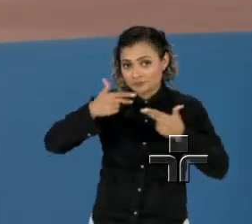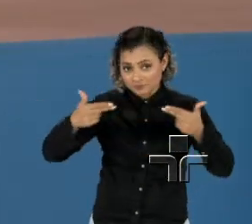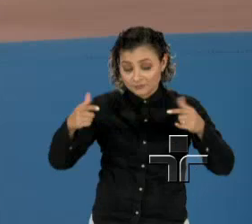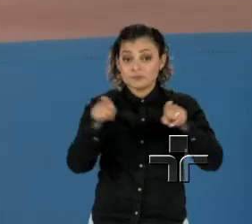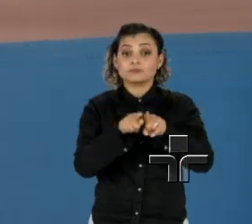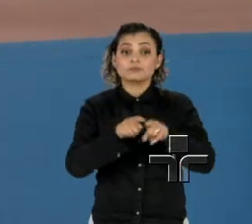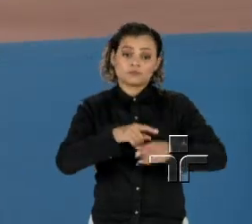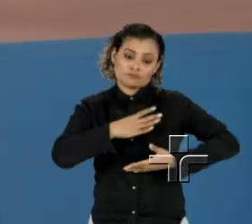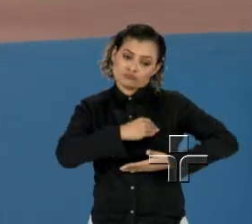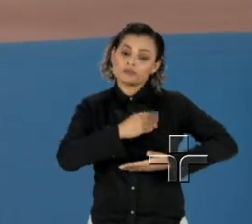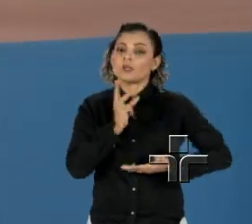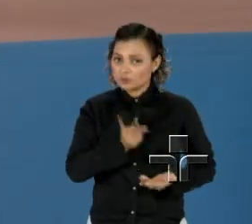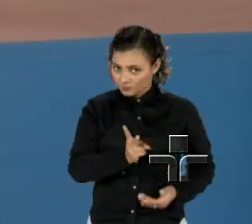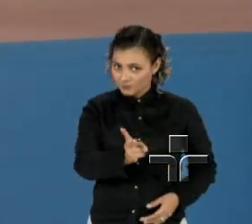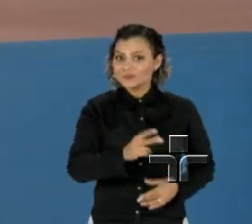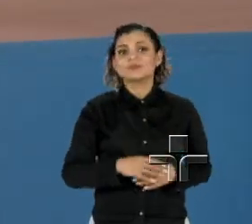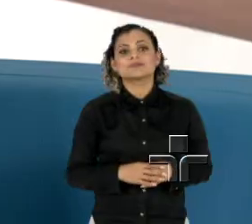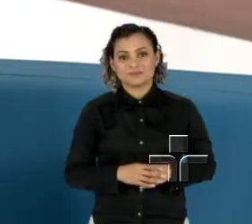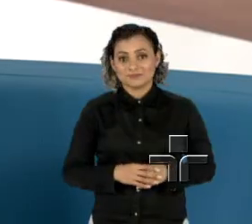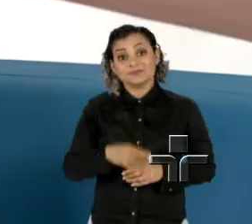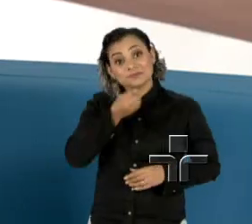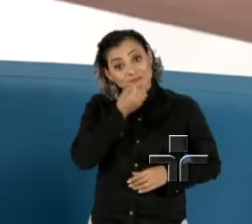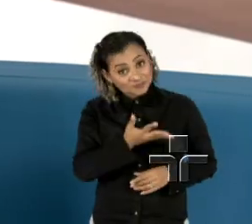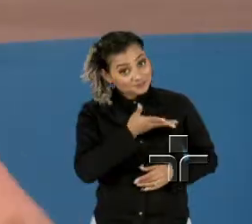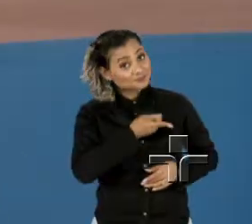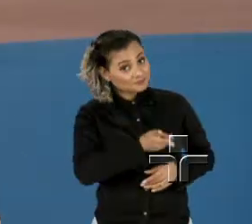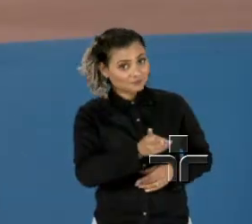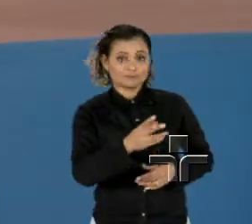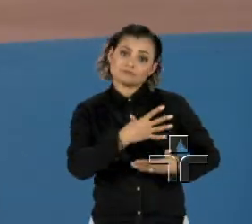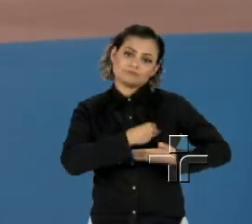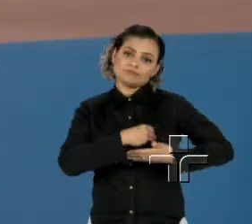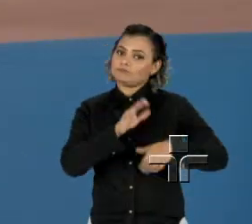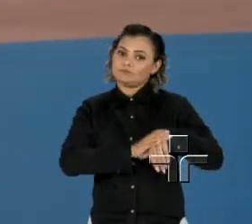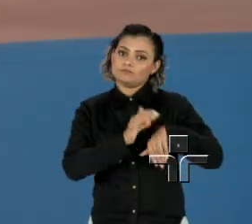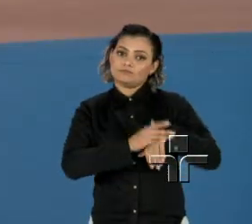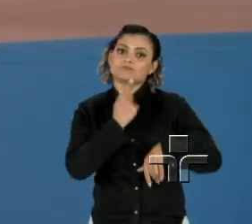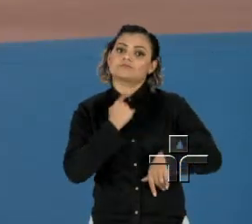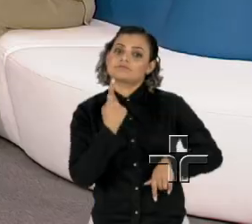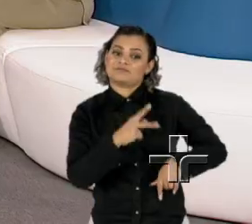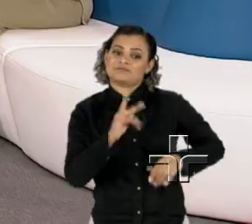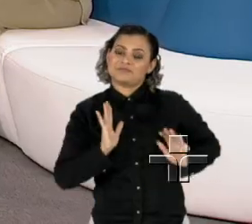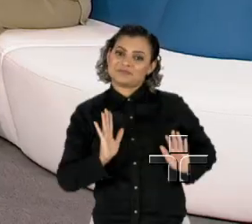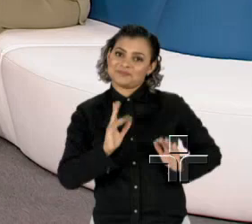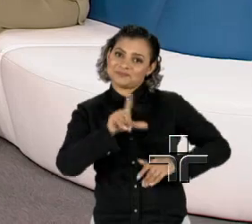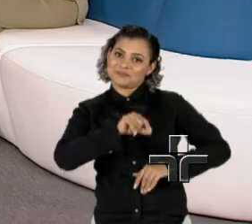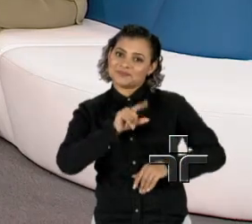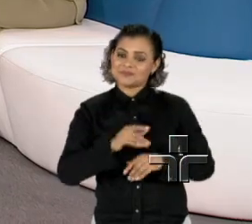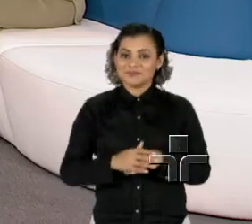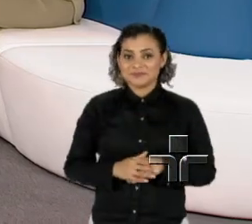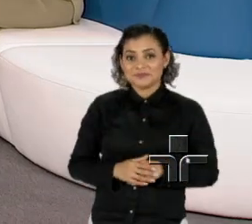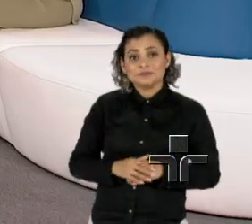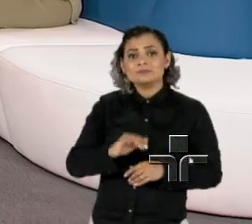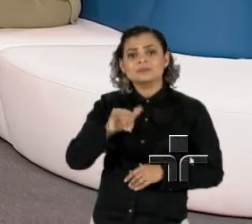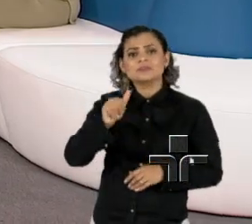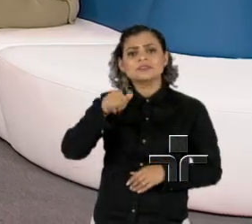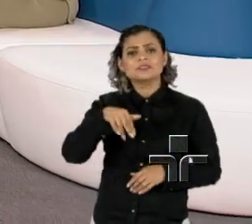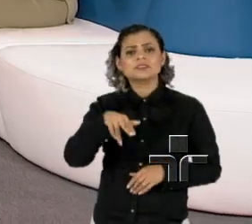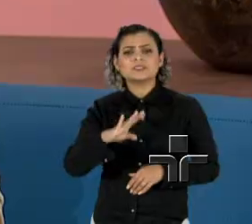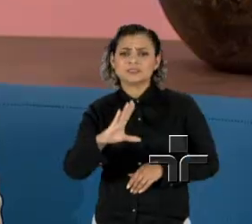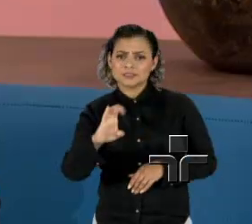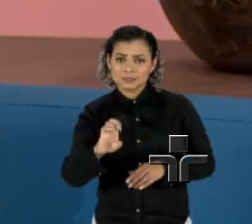eu amamento ainda. Uhum. Ah, que bom que você está conseguindo amamentar. Até quando ela quiser. Uhum. Janice, então explica pra gente o que